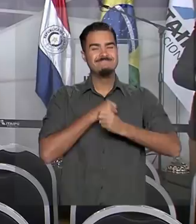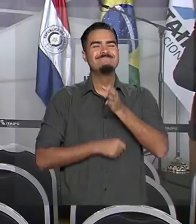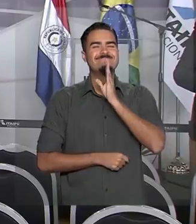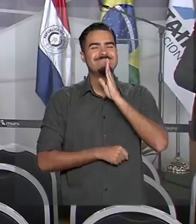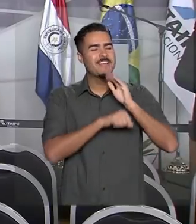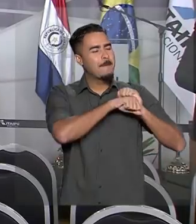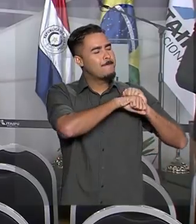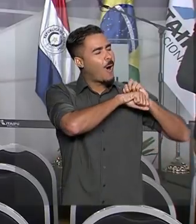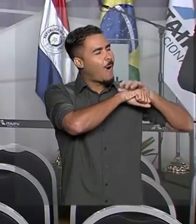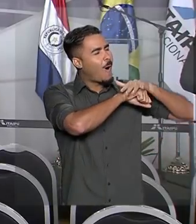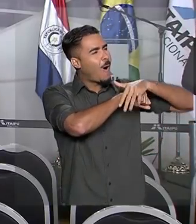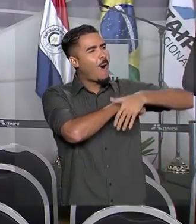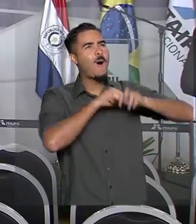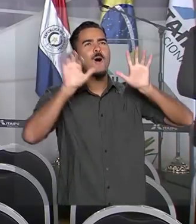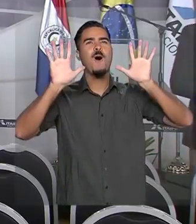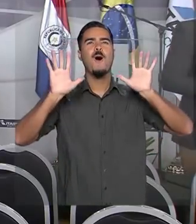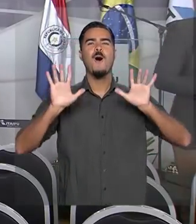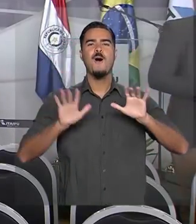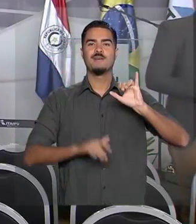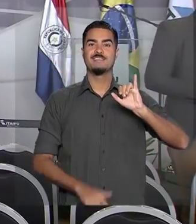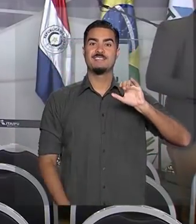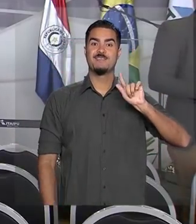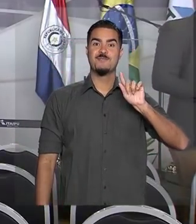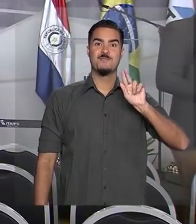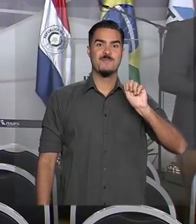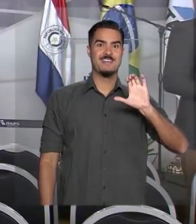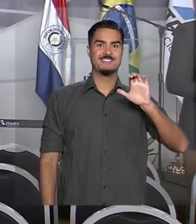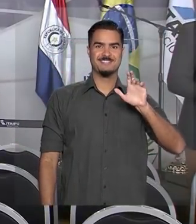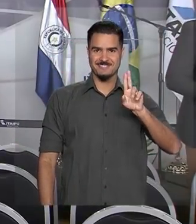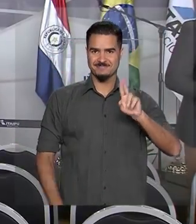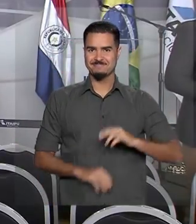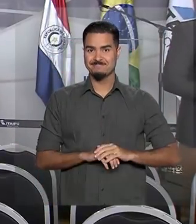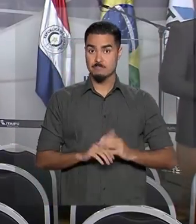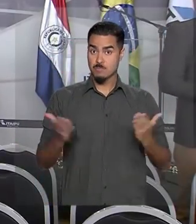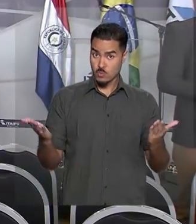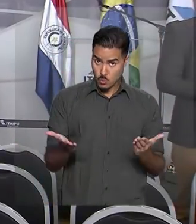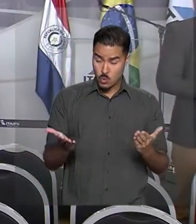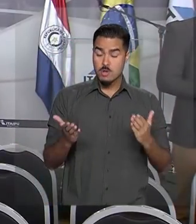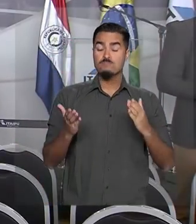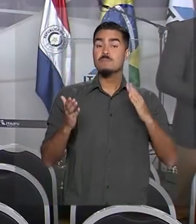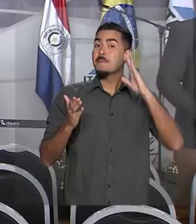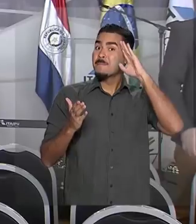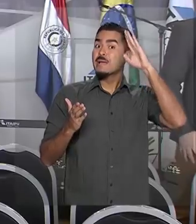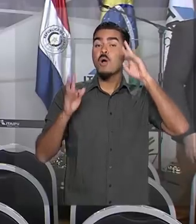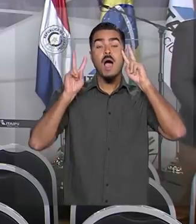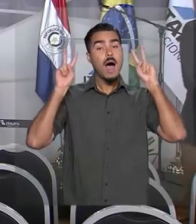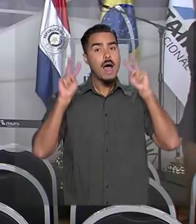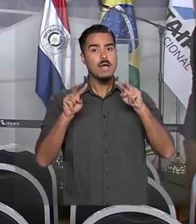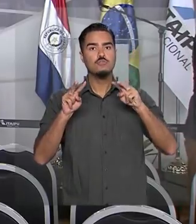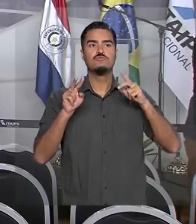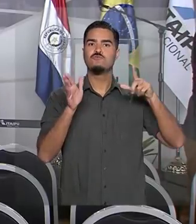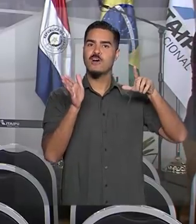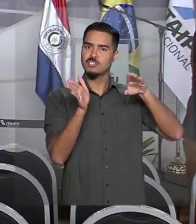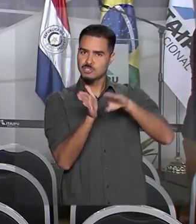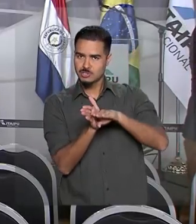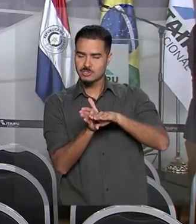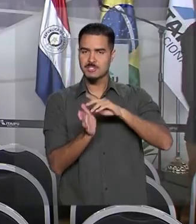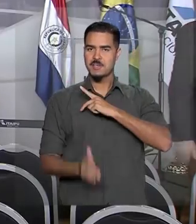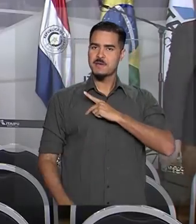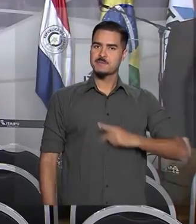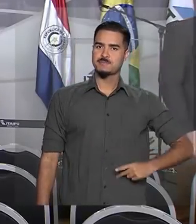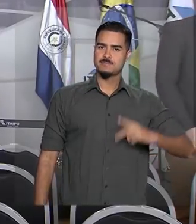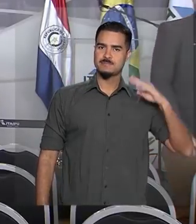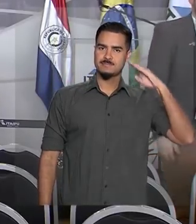famosas Cataratas do Iguaçu. Mas hoje todas as atenções aqui estão voltadas para a chegada do presidente Jair Bolsonaro.